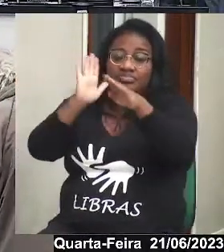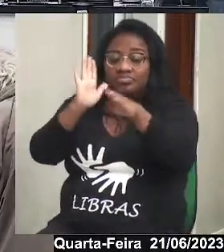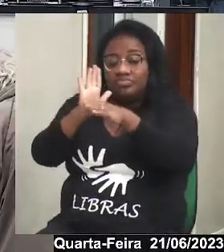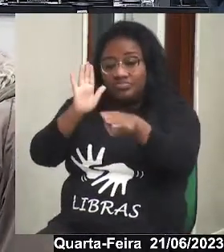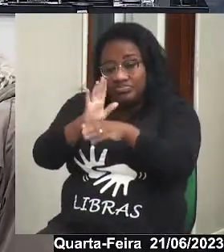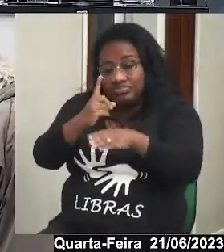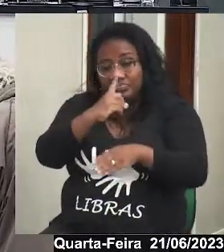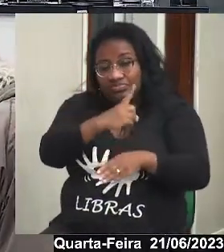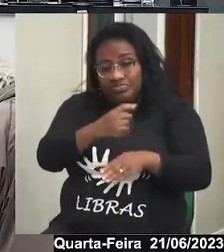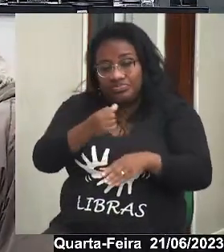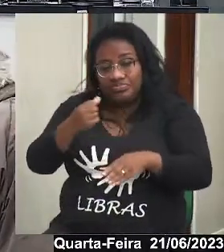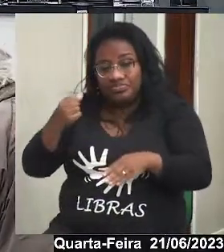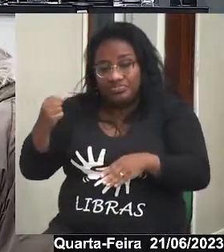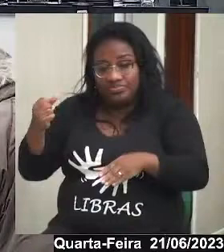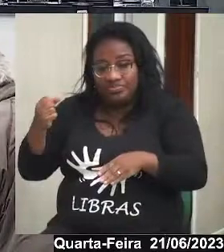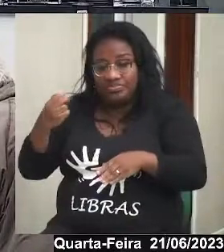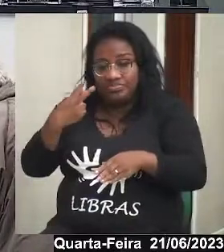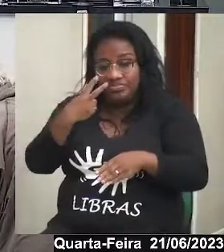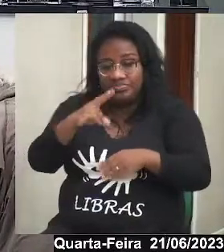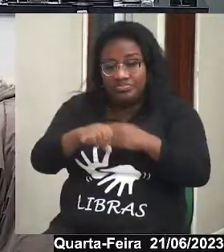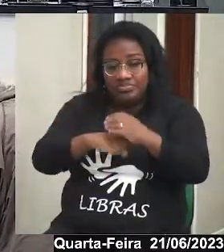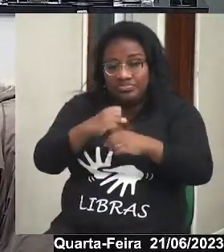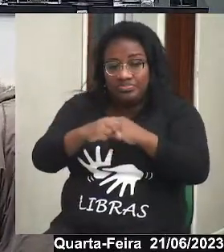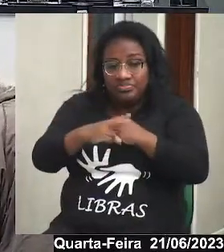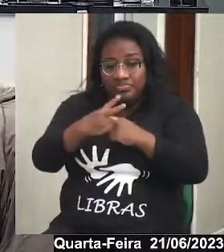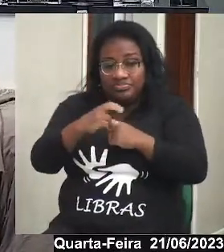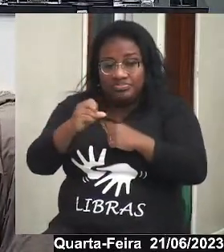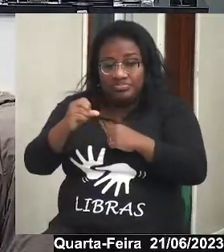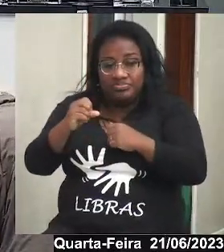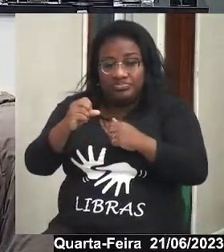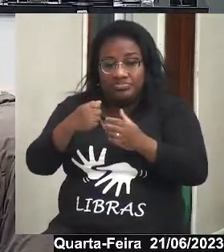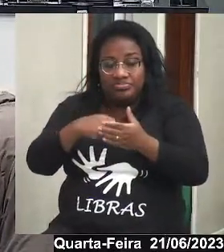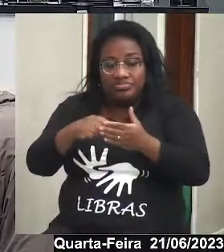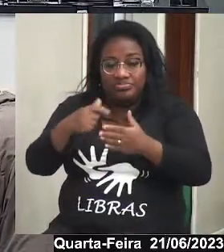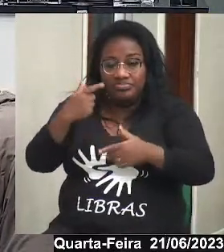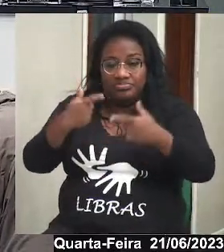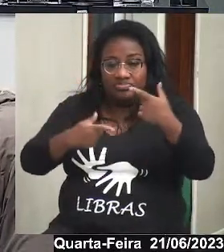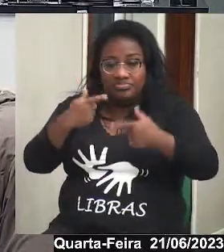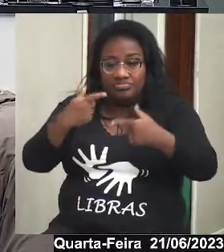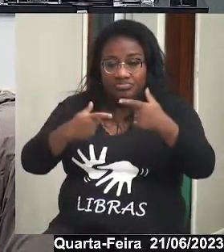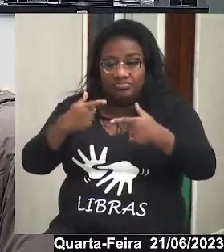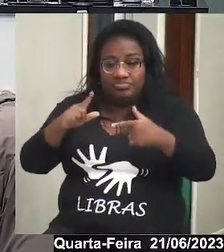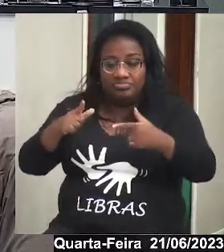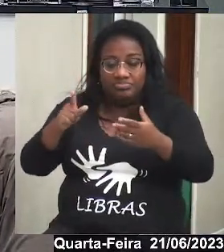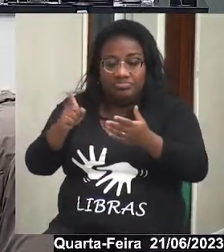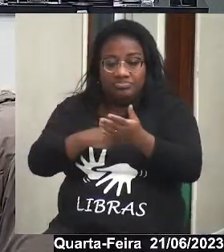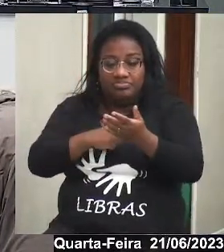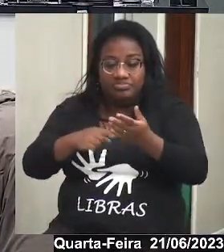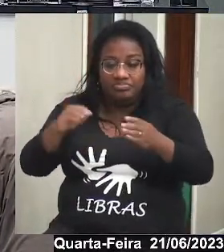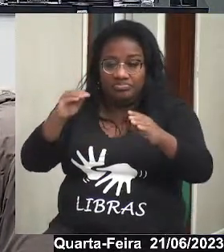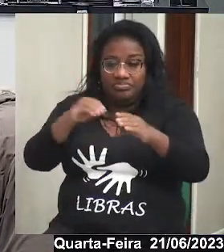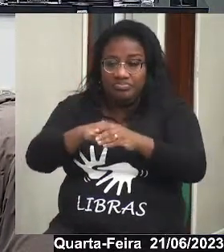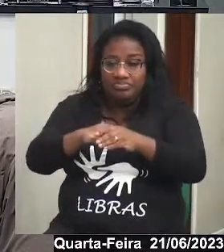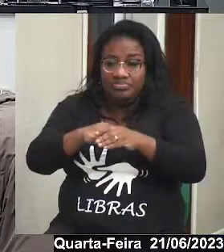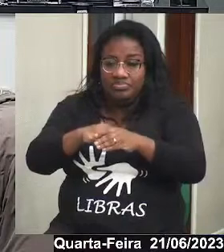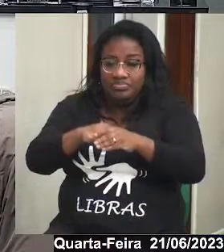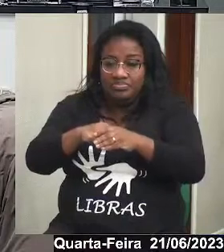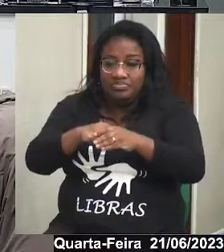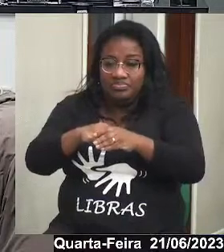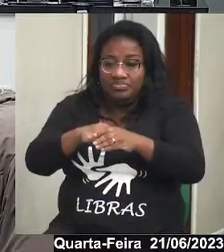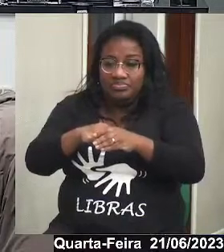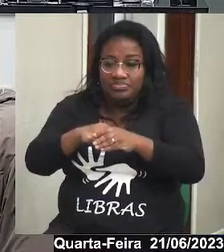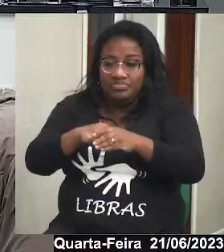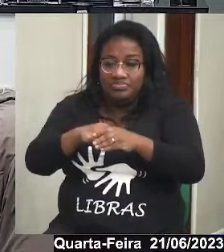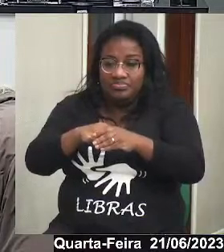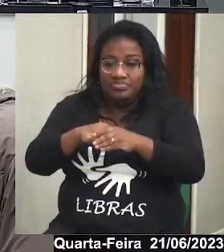O projeto 16 de 2023 está em discussão. Não sofrendo discussão, ele vai à votação. Solicito